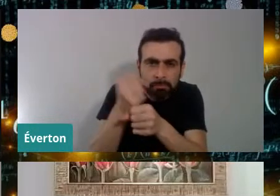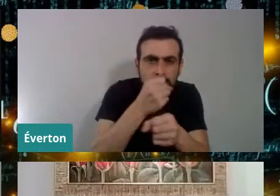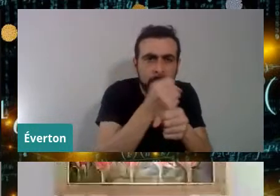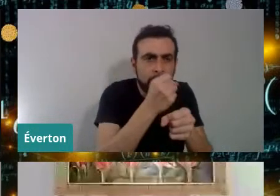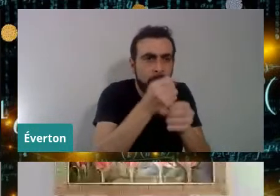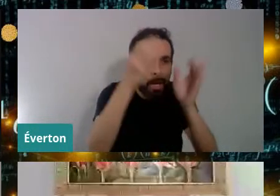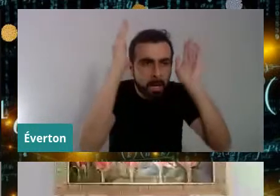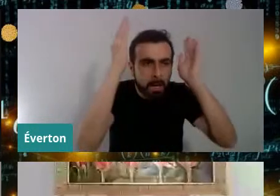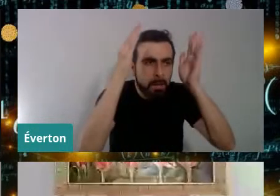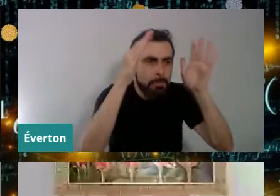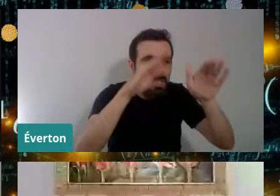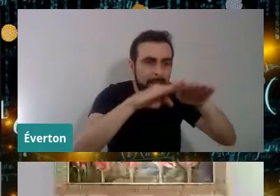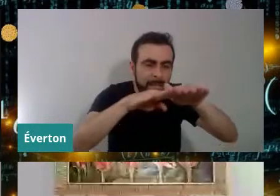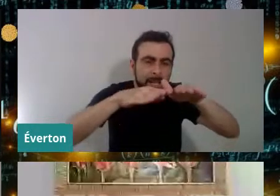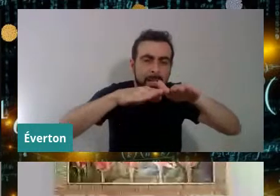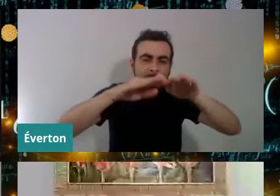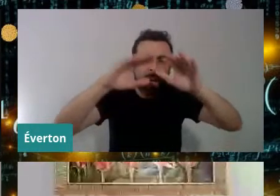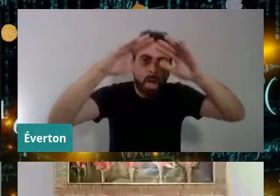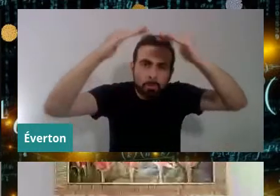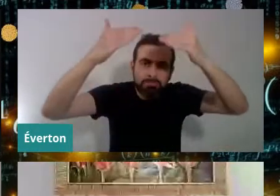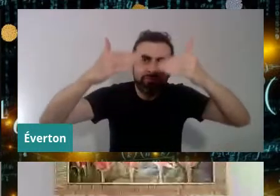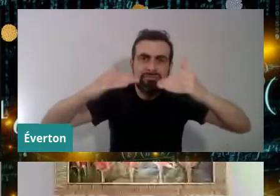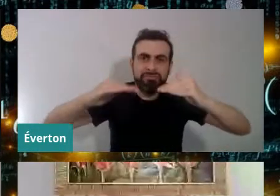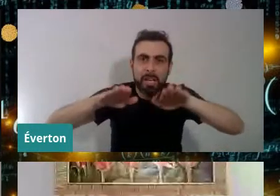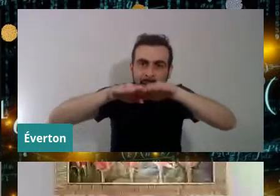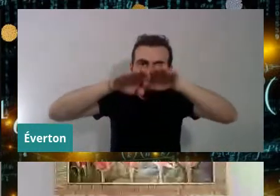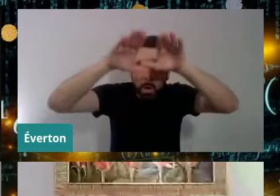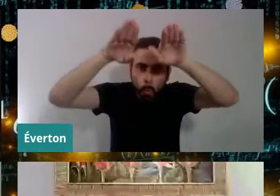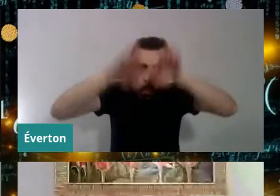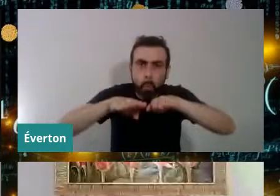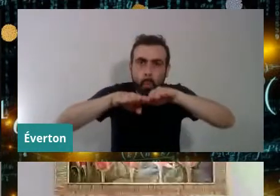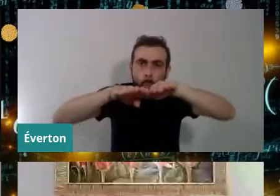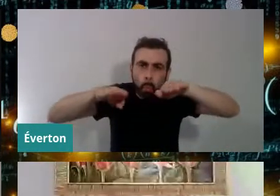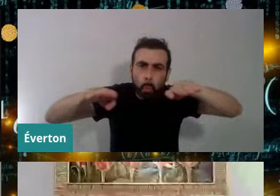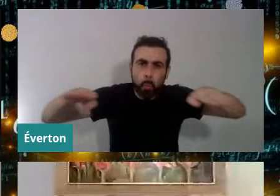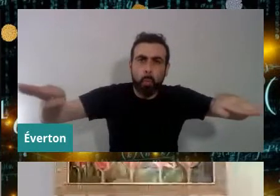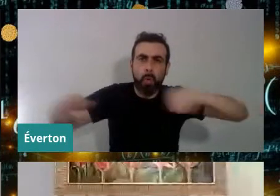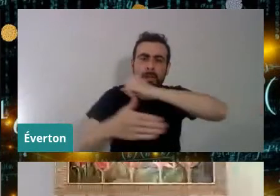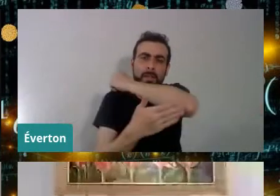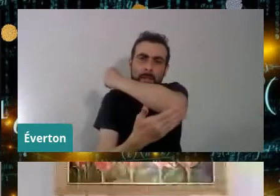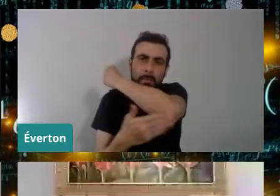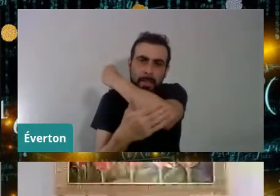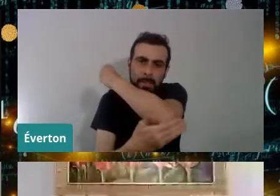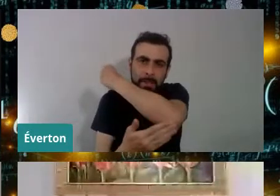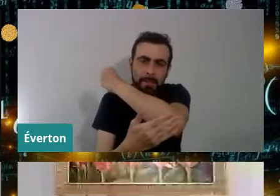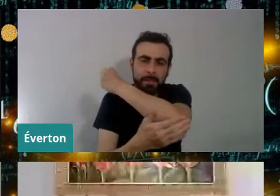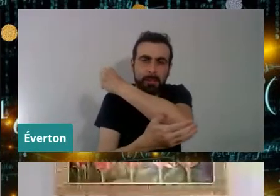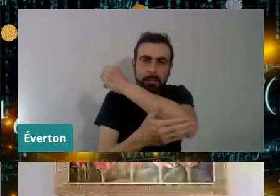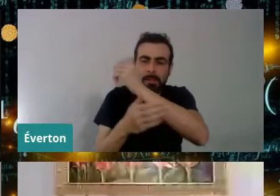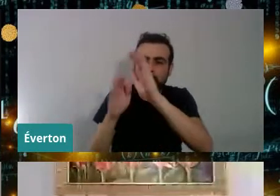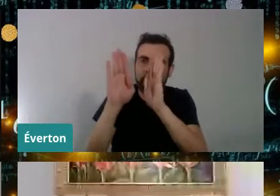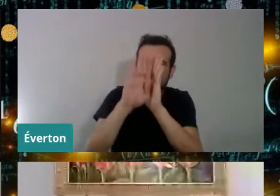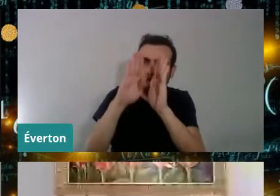a entrada da Fafija, que era naquela pracinha do lado, a entrada era um portãozinho bem pequeno, né?